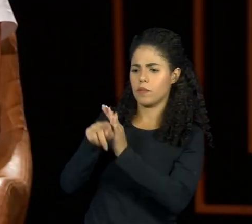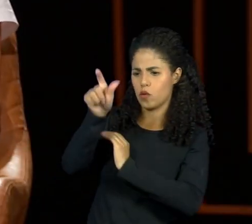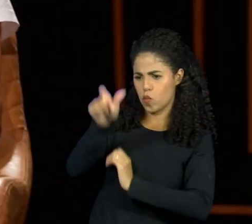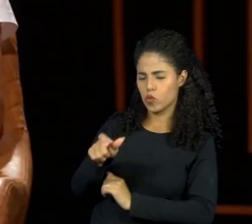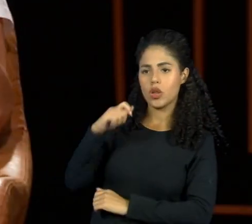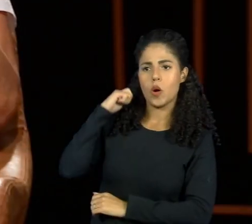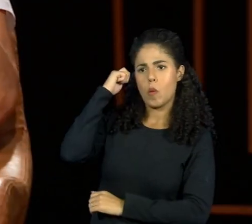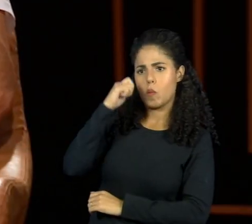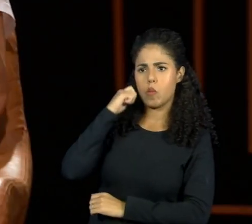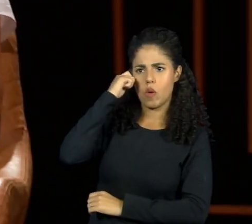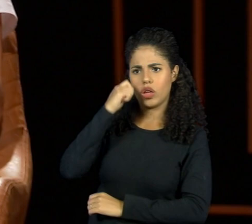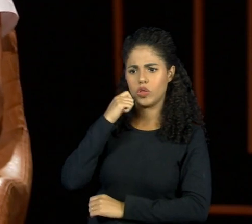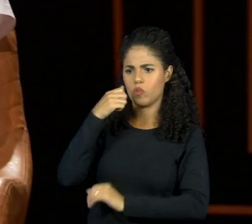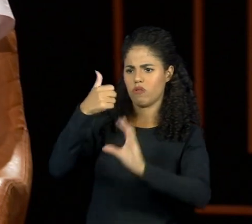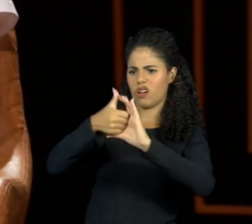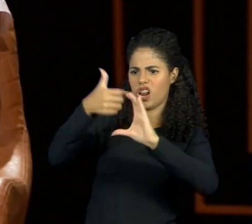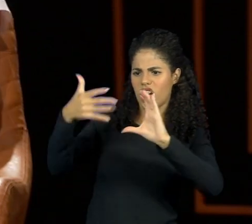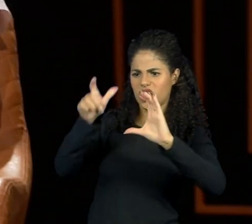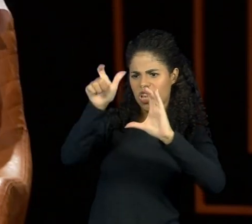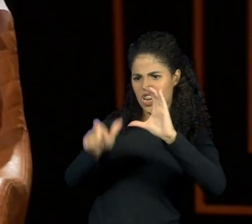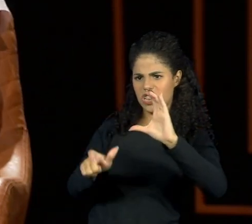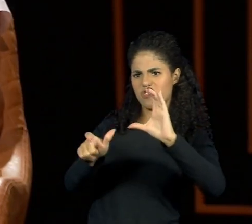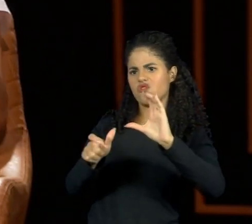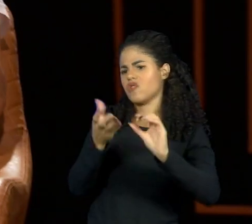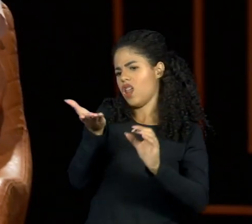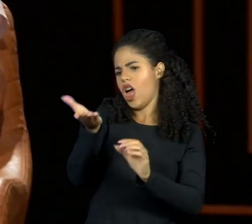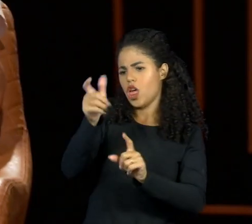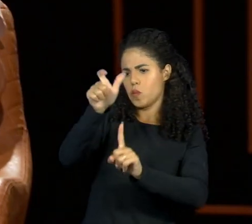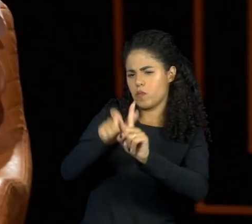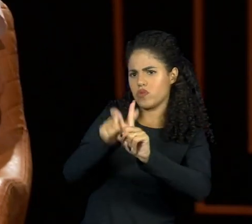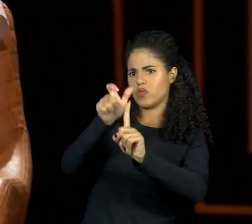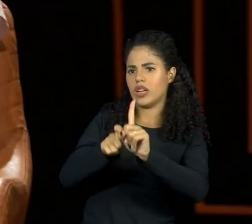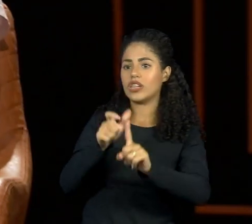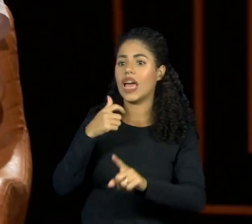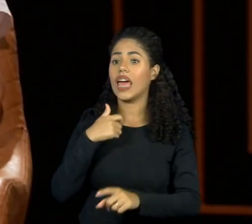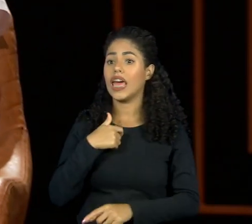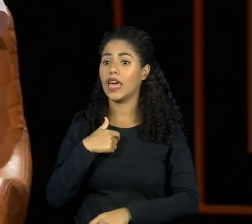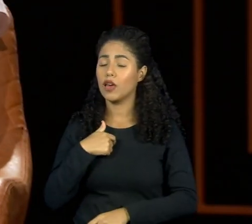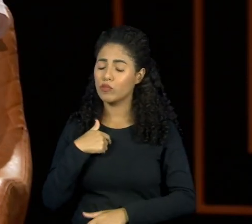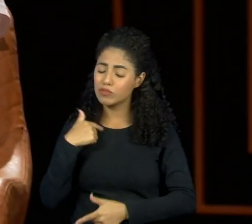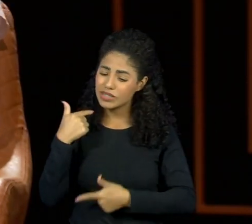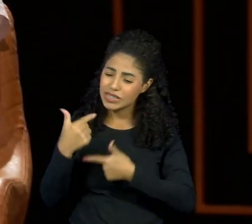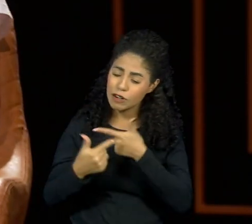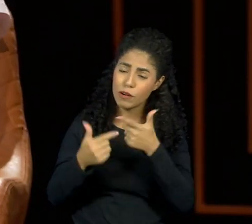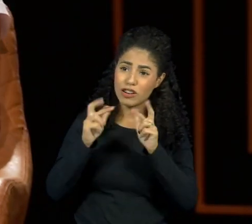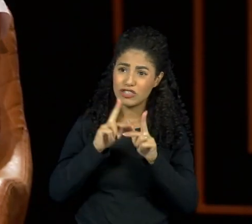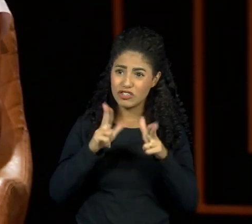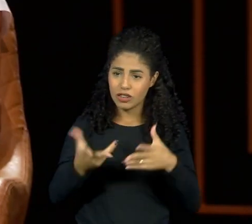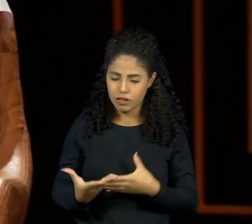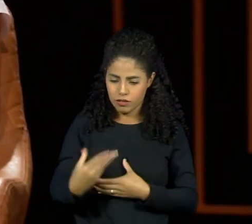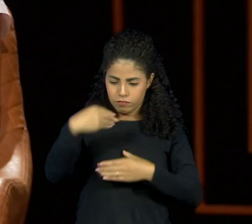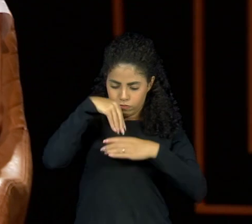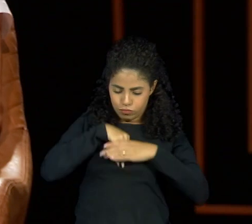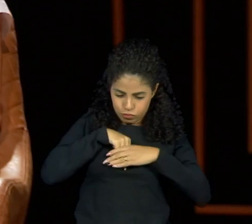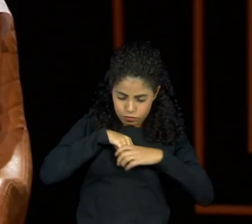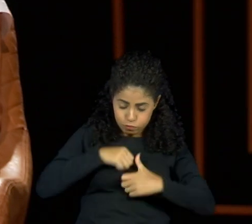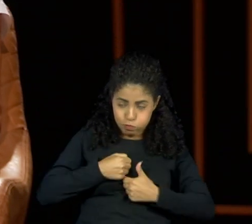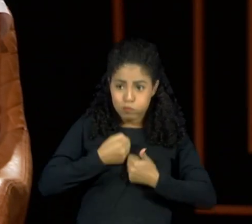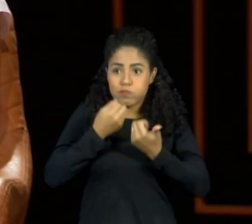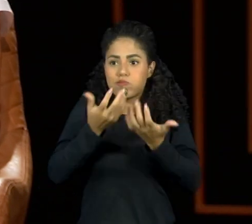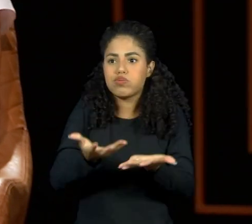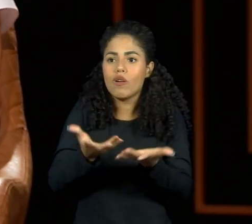da personagem, todo... Eu não consigo. Eu trabalho de fora para dentro, isso é... E o primeiro